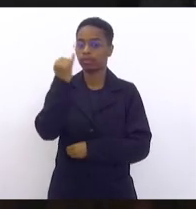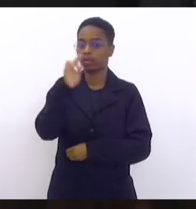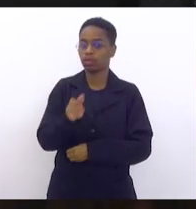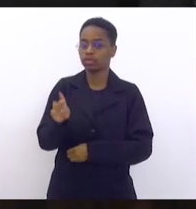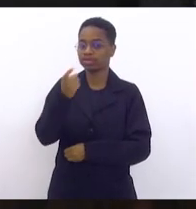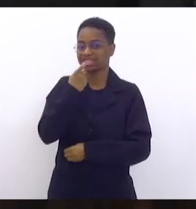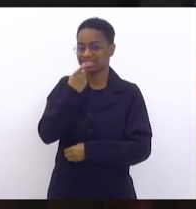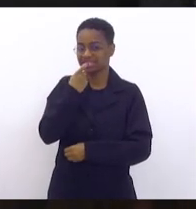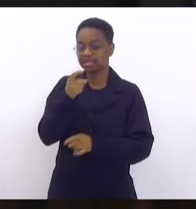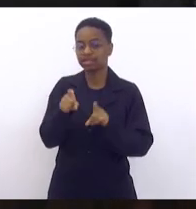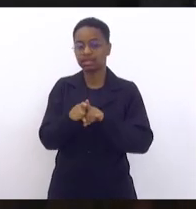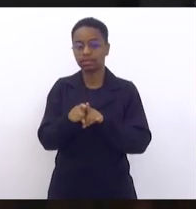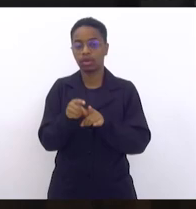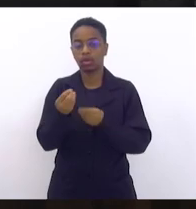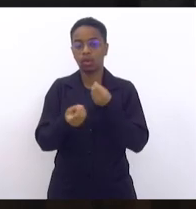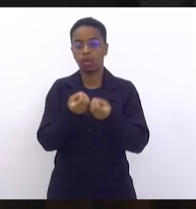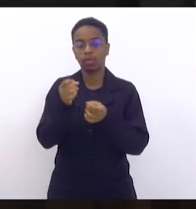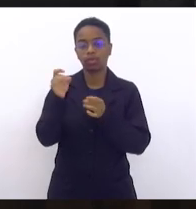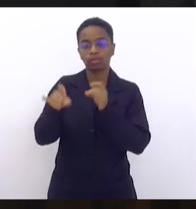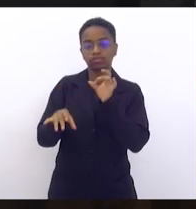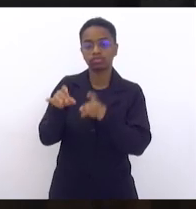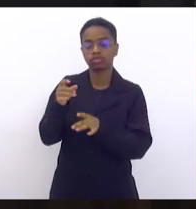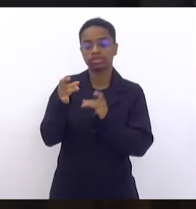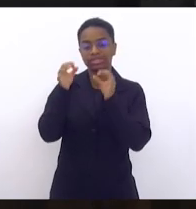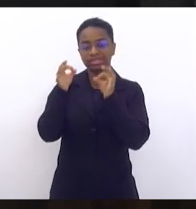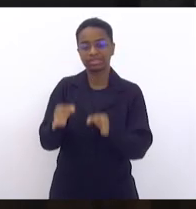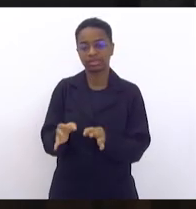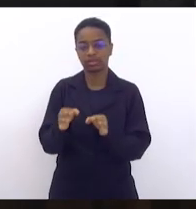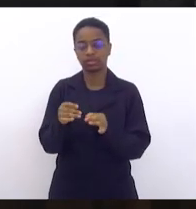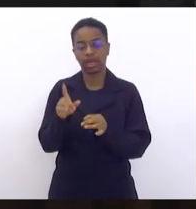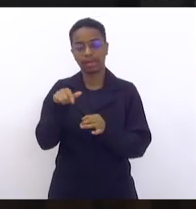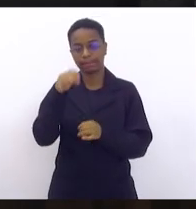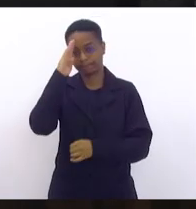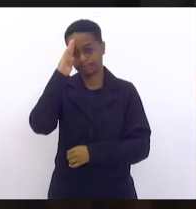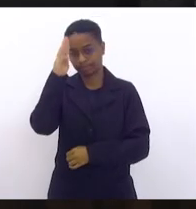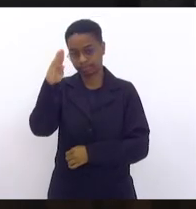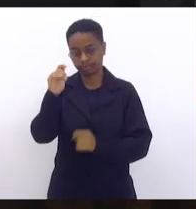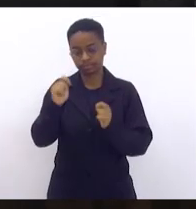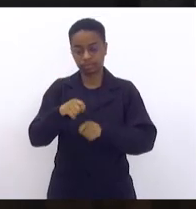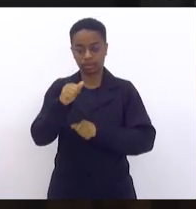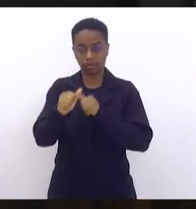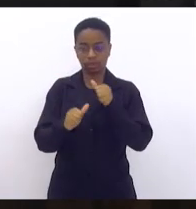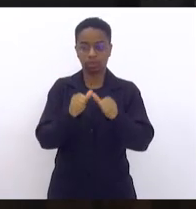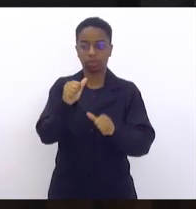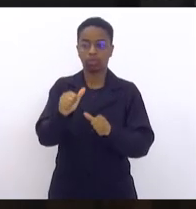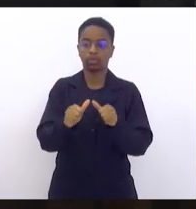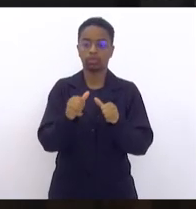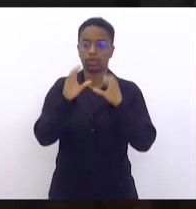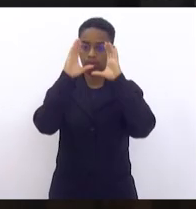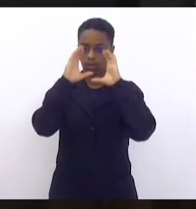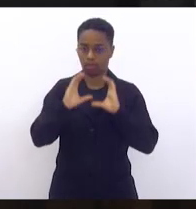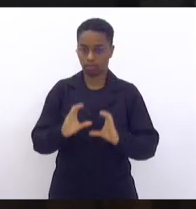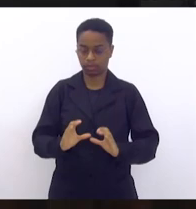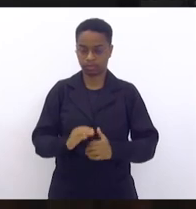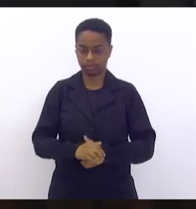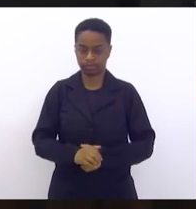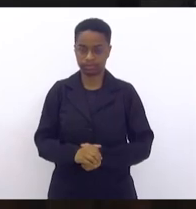de plásticos e do descarte adequado é fundamental para mudar comportamento